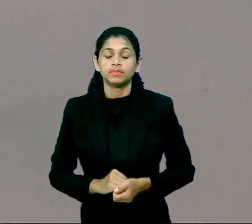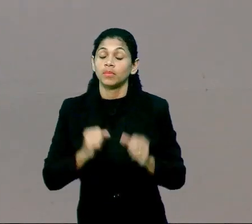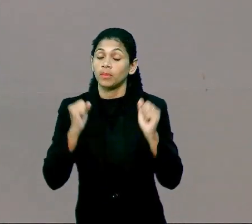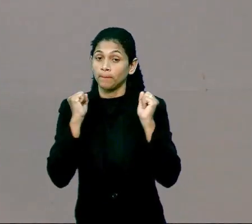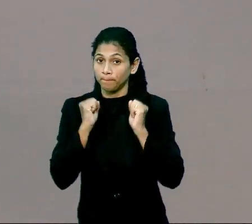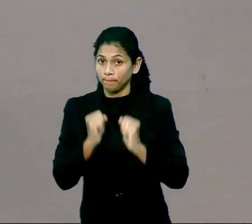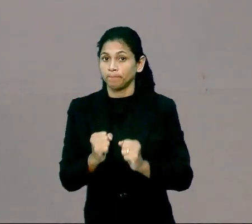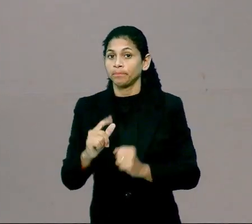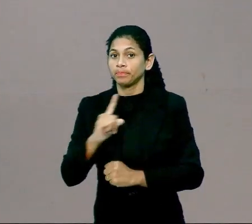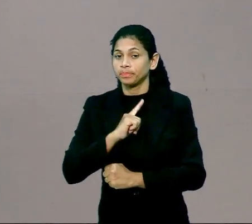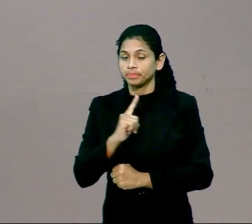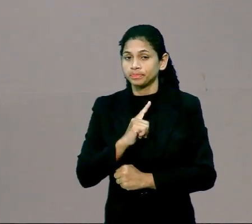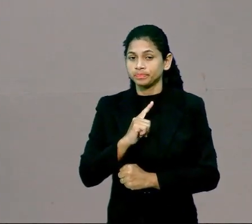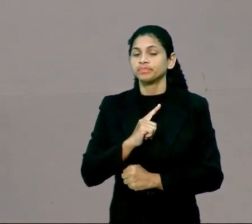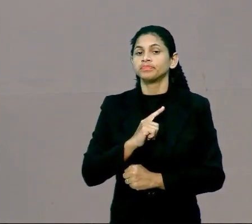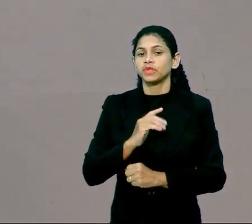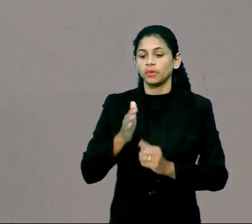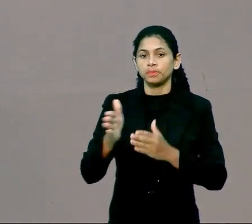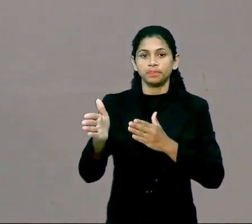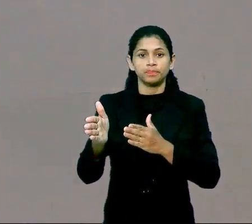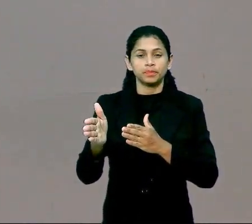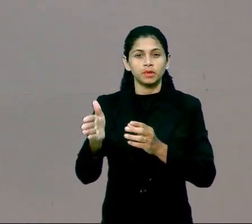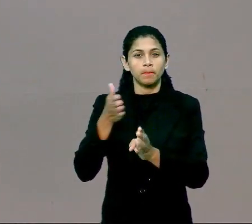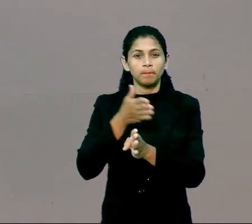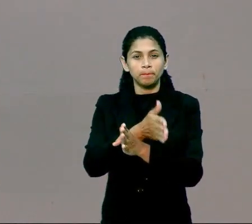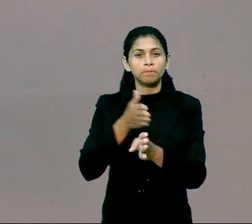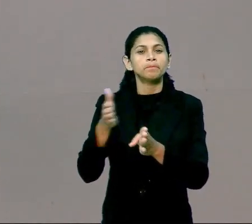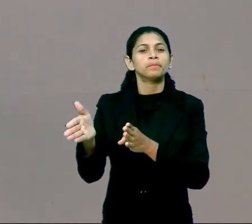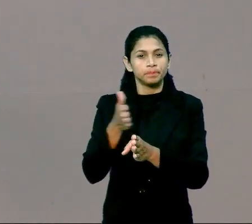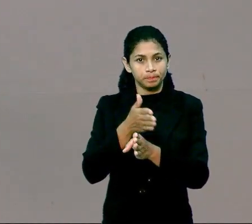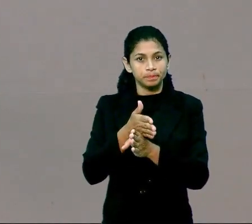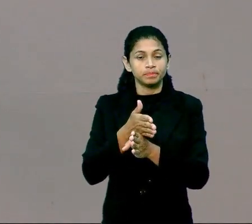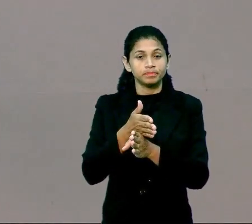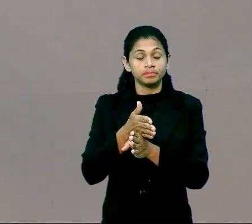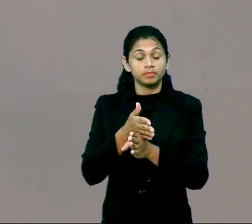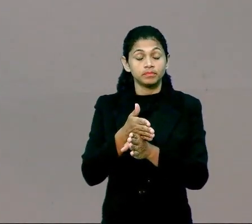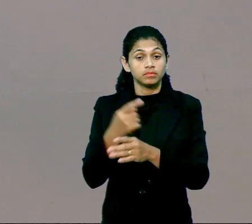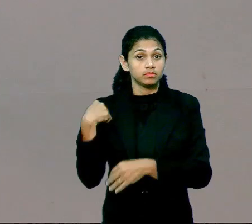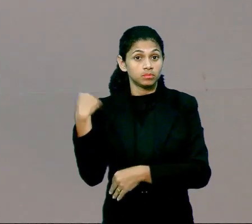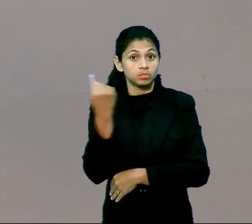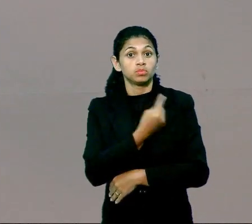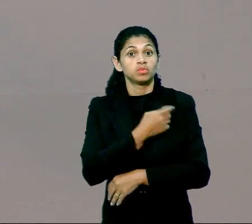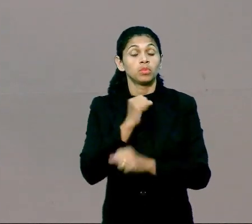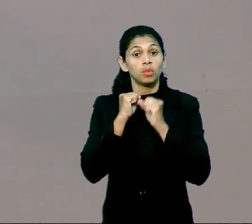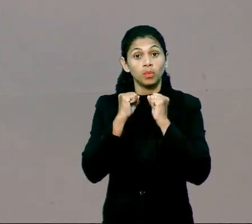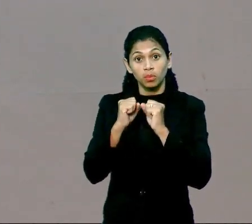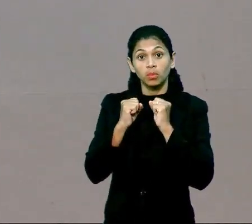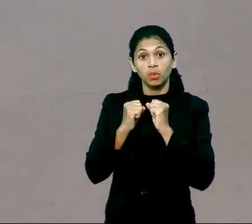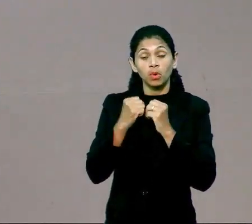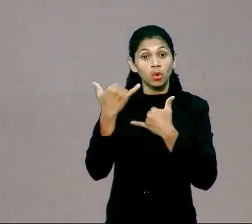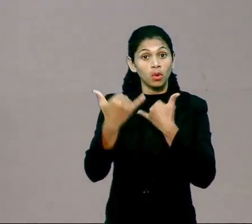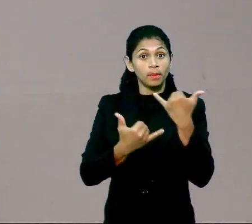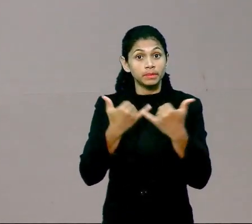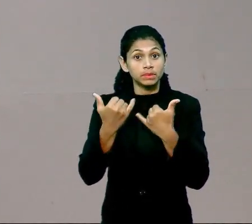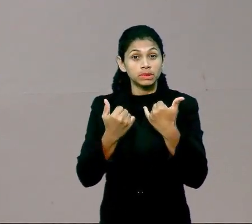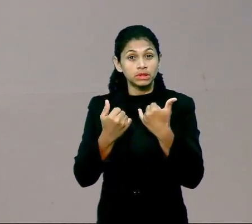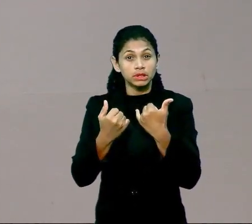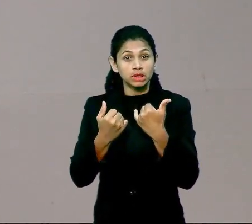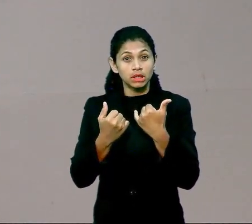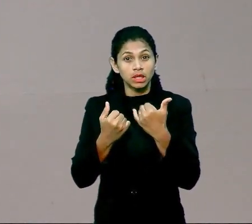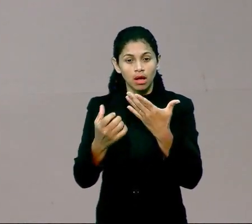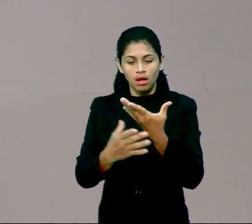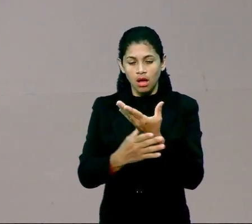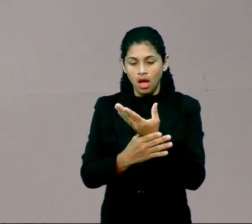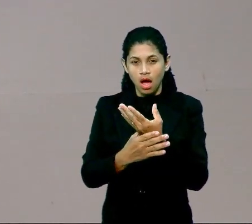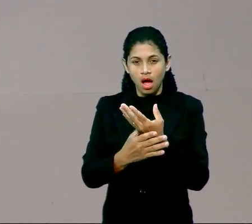modalidade, ter aquela performance, a gente pode brincar de esgrima usando uma folhinha de papel, faz, vai, dobra, roda, roda, roda, e pronto. E